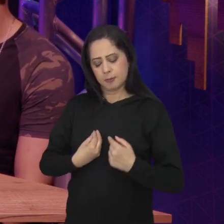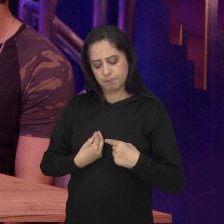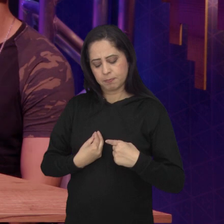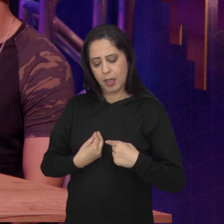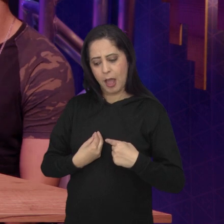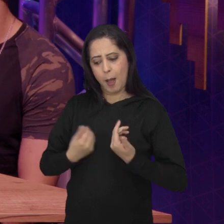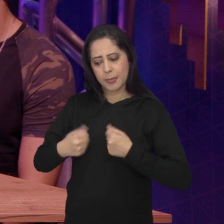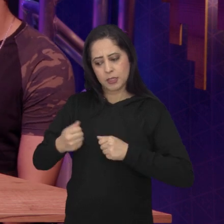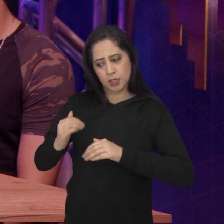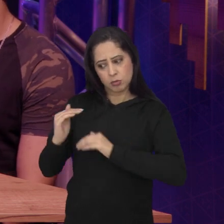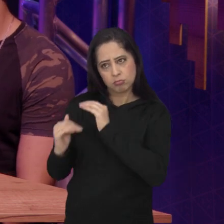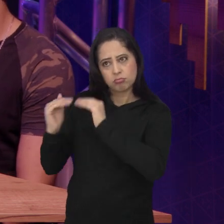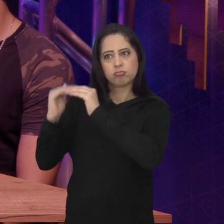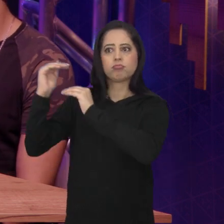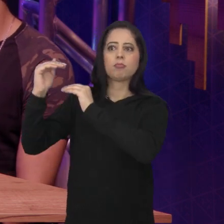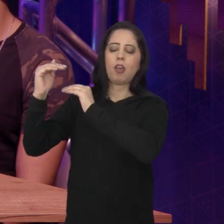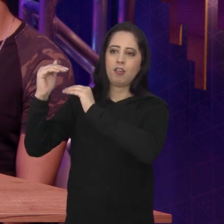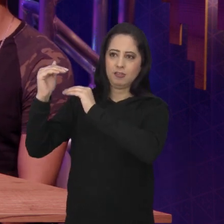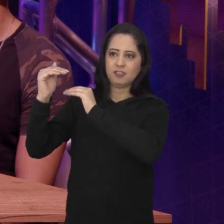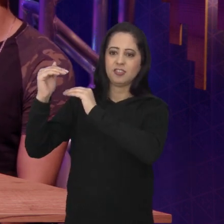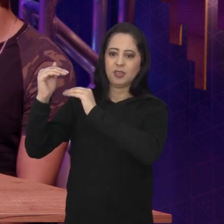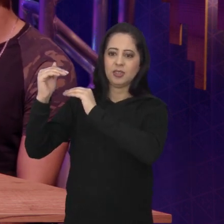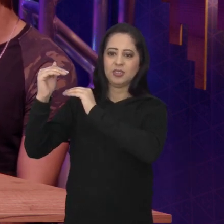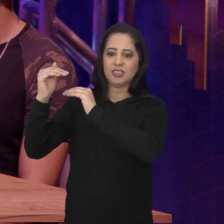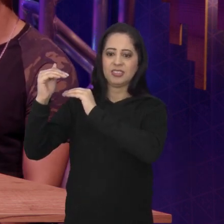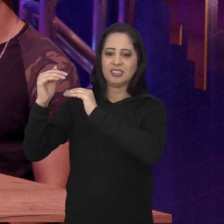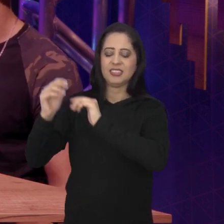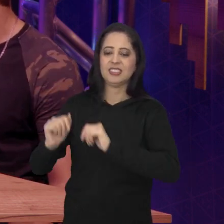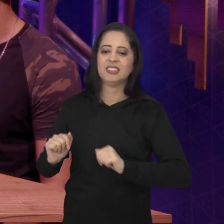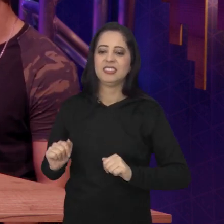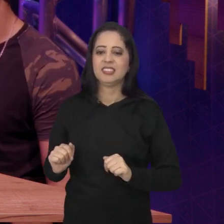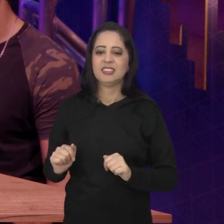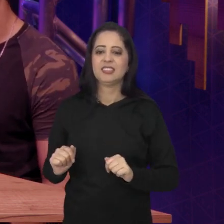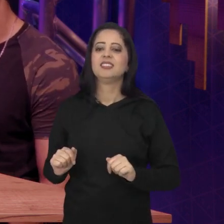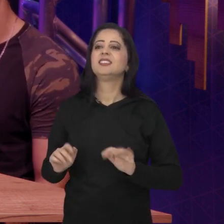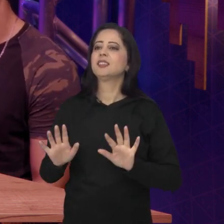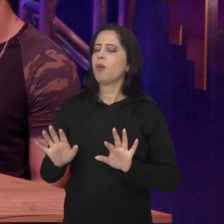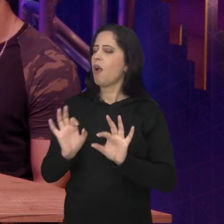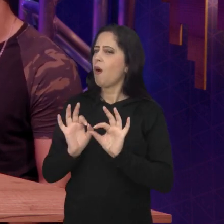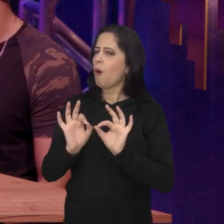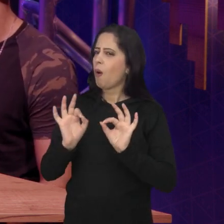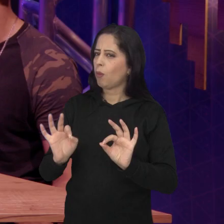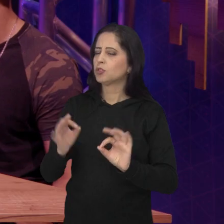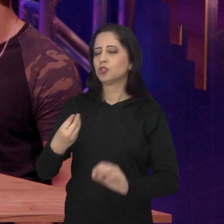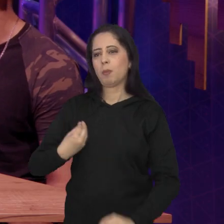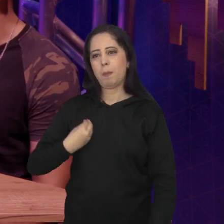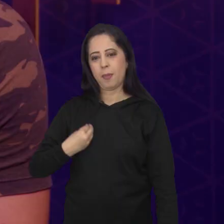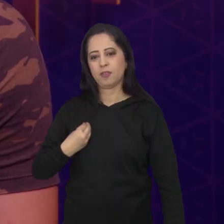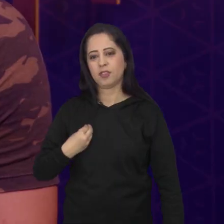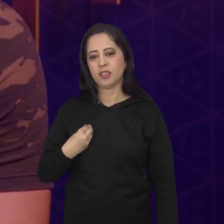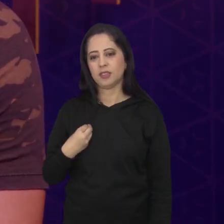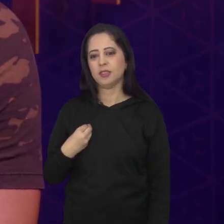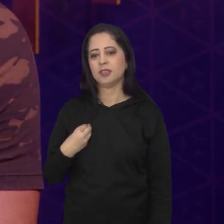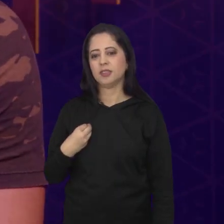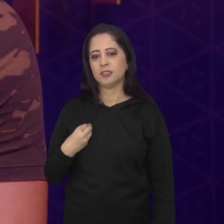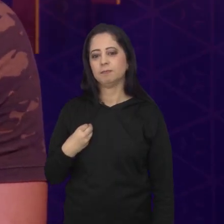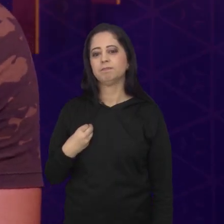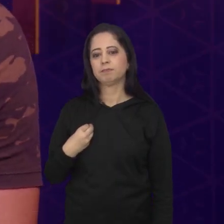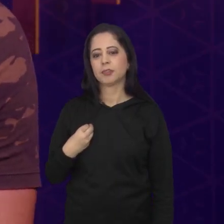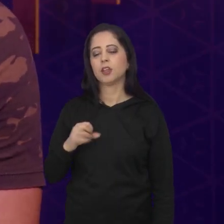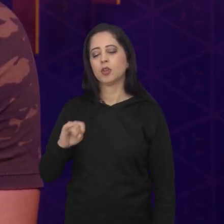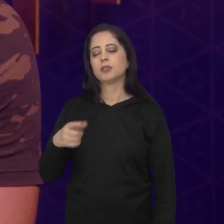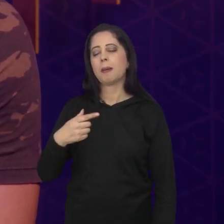construtivos, né? E eu acho que isso é o grande turnover, assim, na nossa vida. Quando a